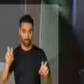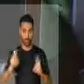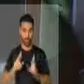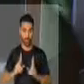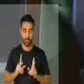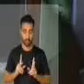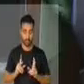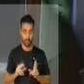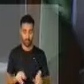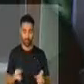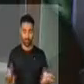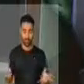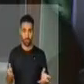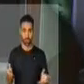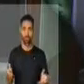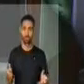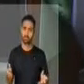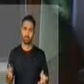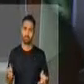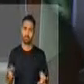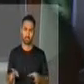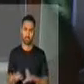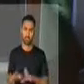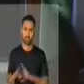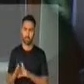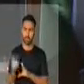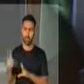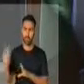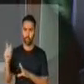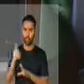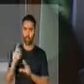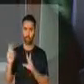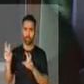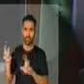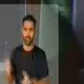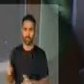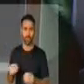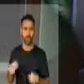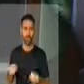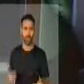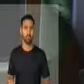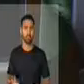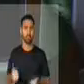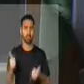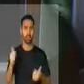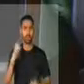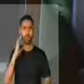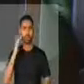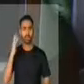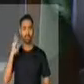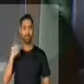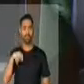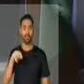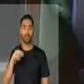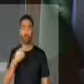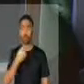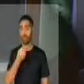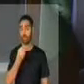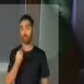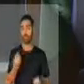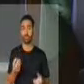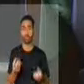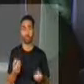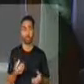câncer, como outros temas relacionados à saúde, o melhor remédio é a informação.